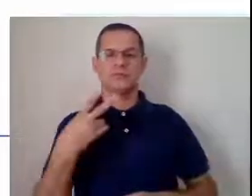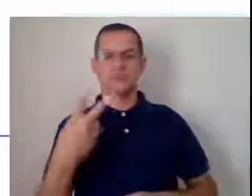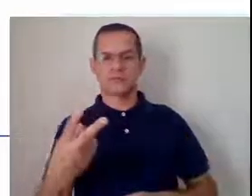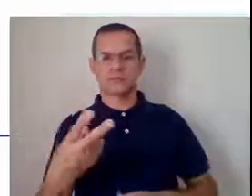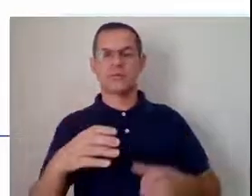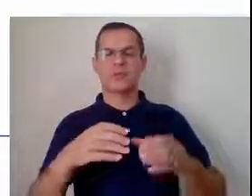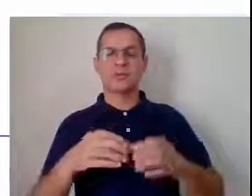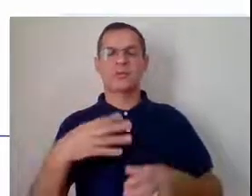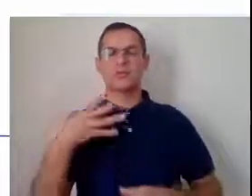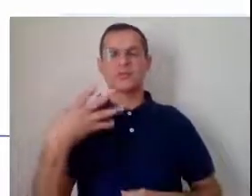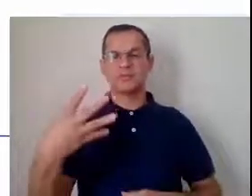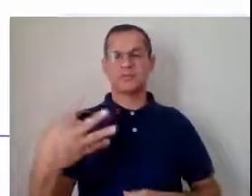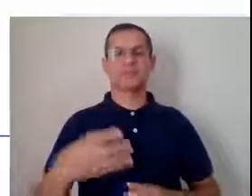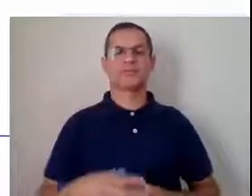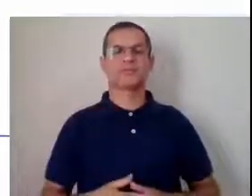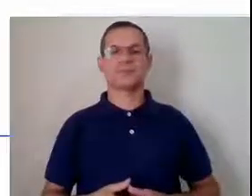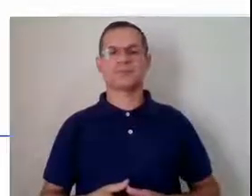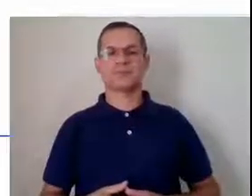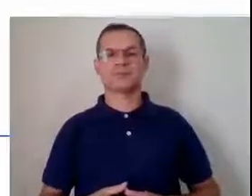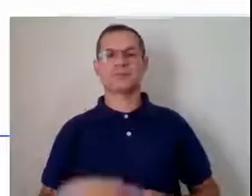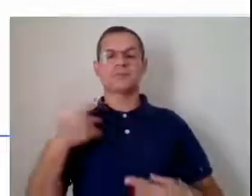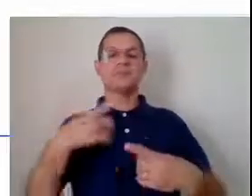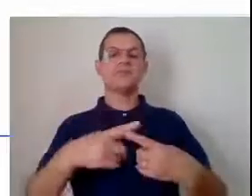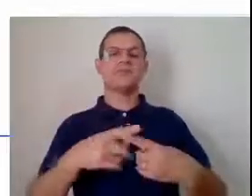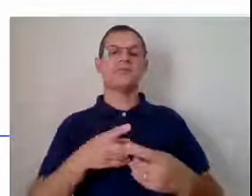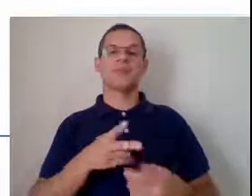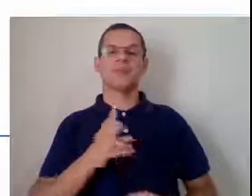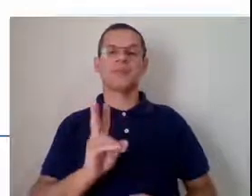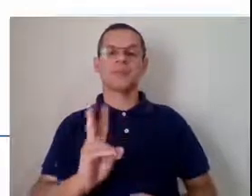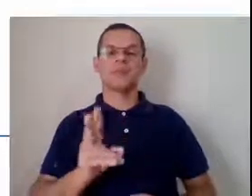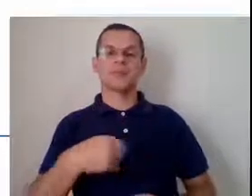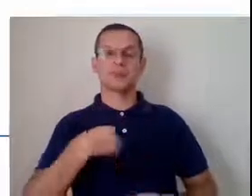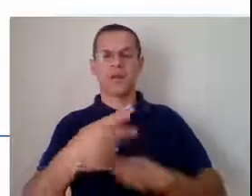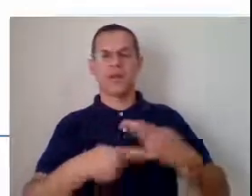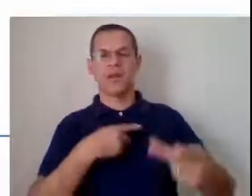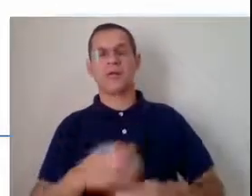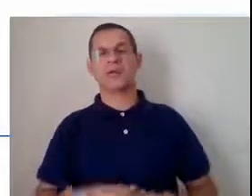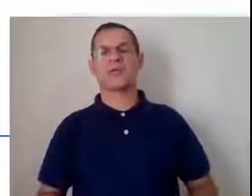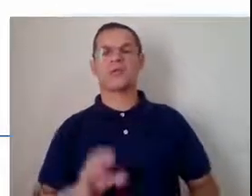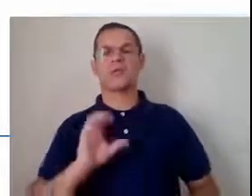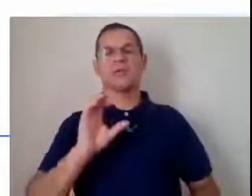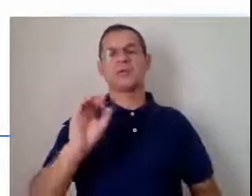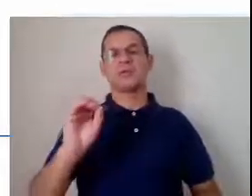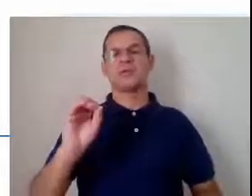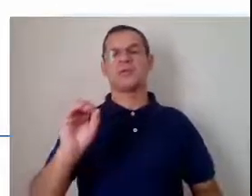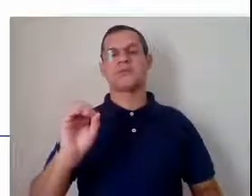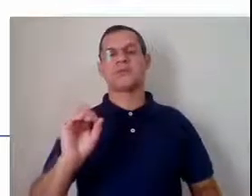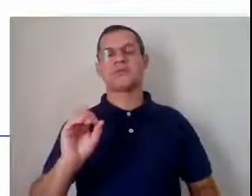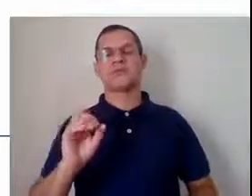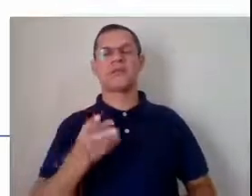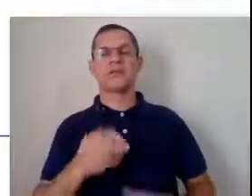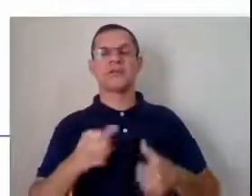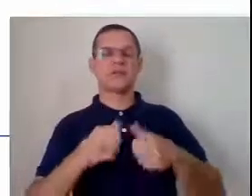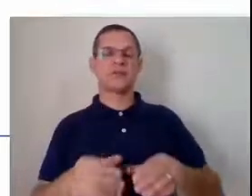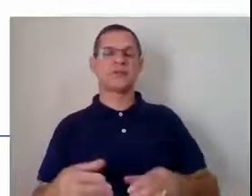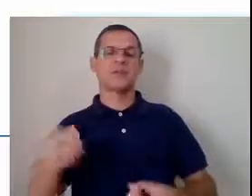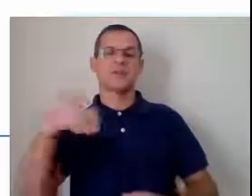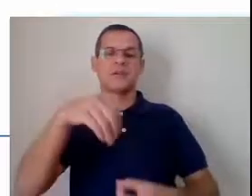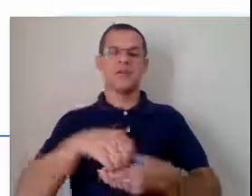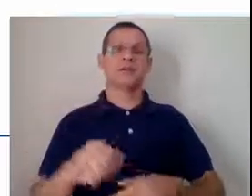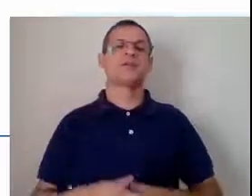o conjunto 4, porque sempre quando eu falo no 0, o 0 sempre está